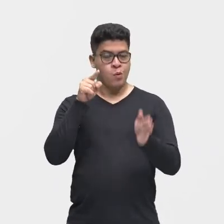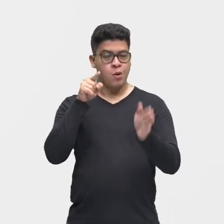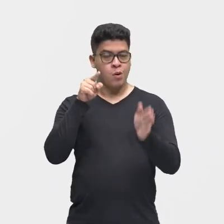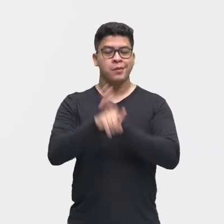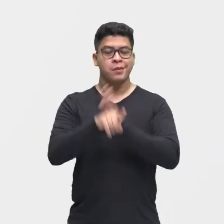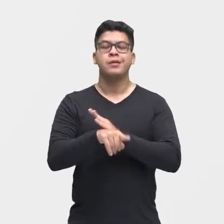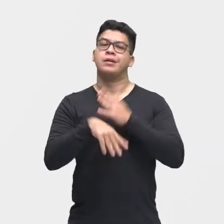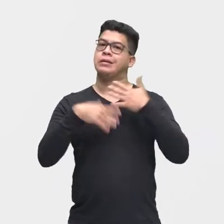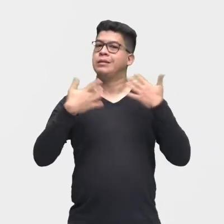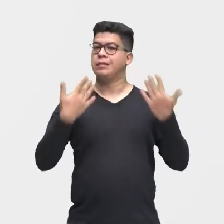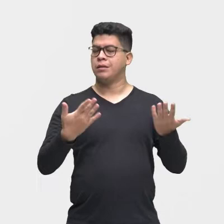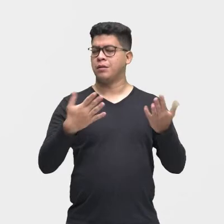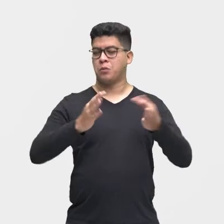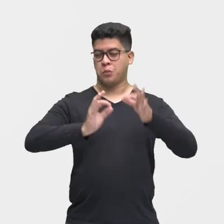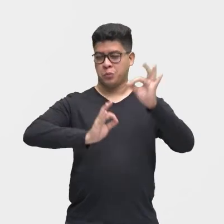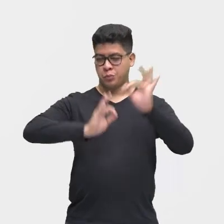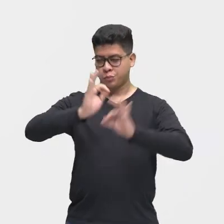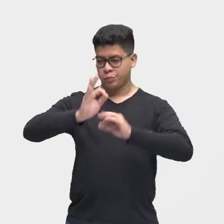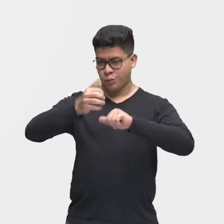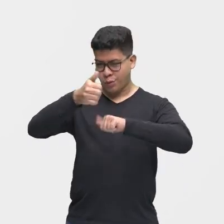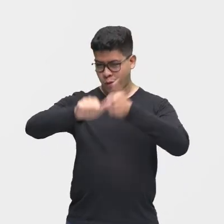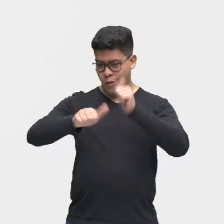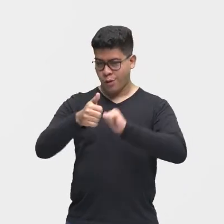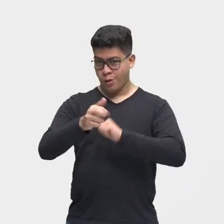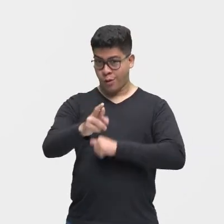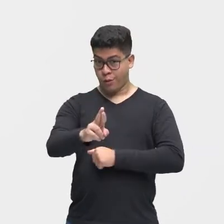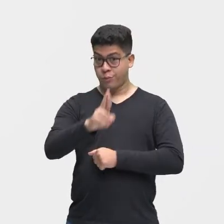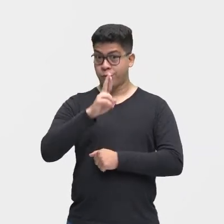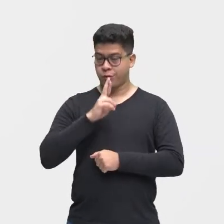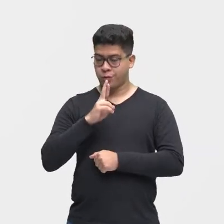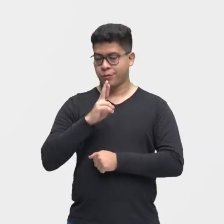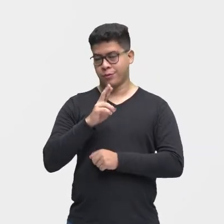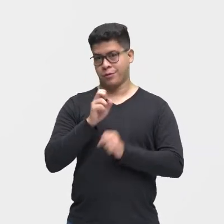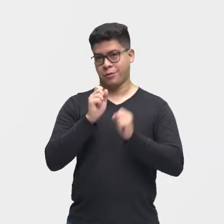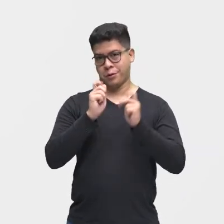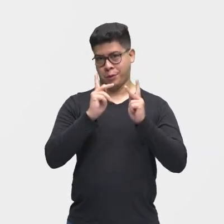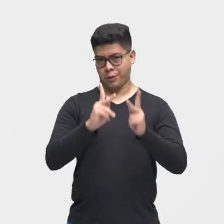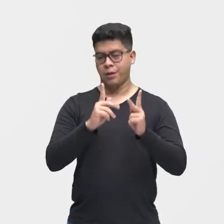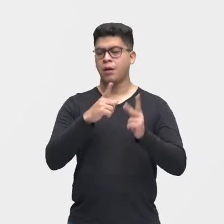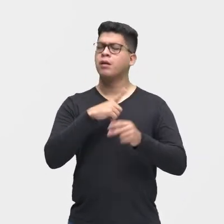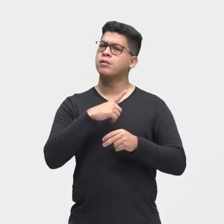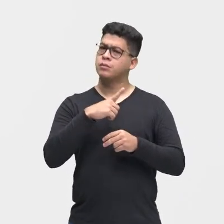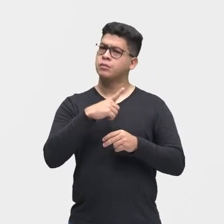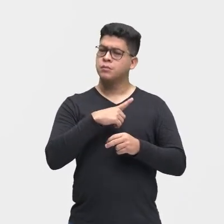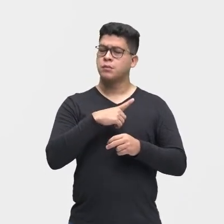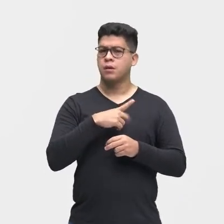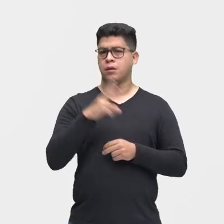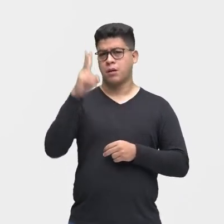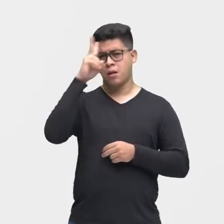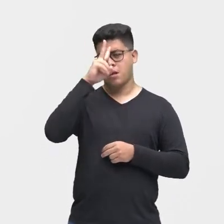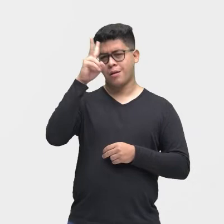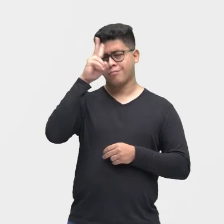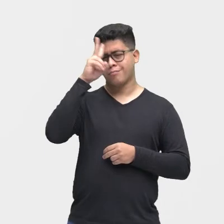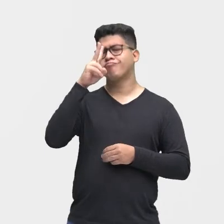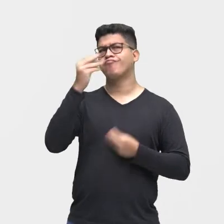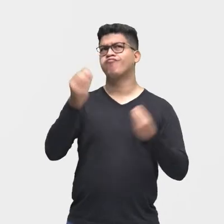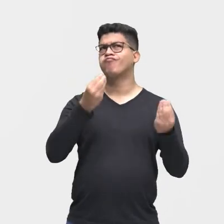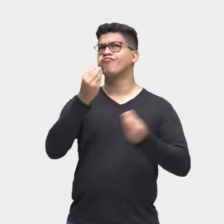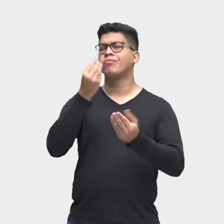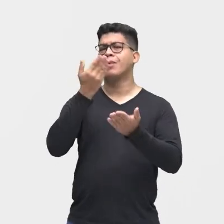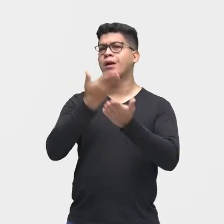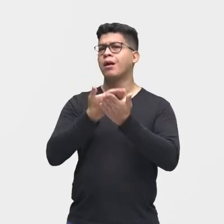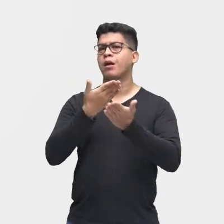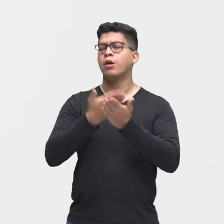para vocês analisarem responder tá bom Então observa em bastante relembre o que a gente aprendeu